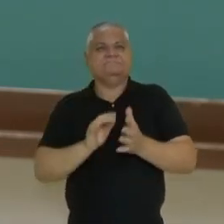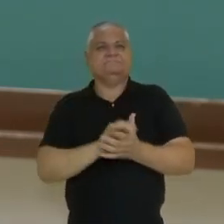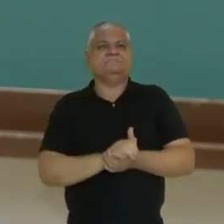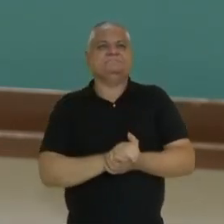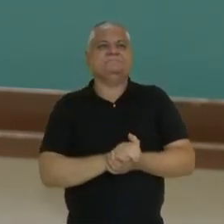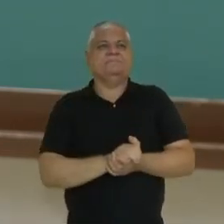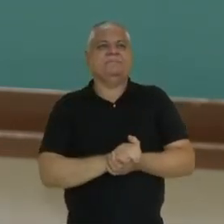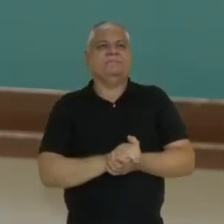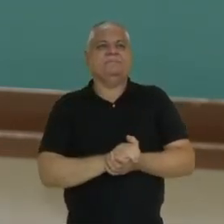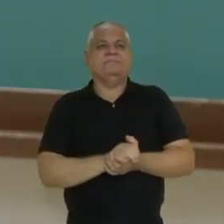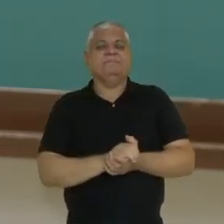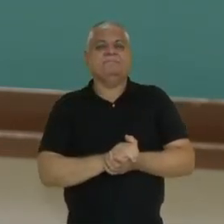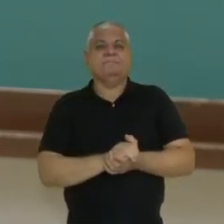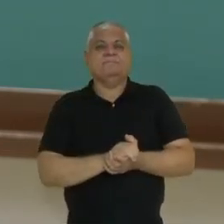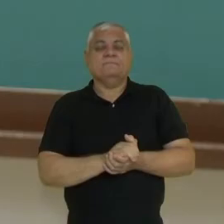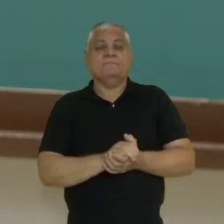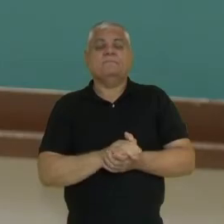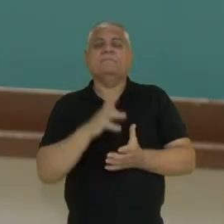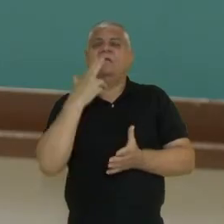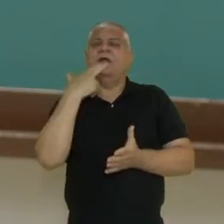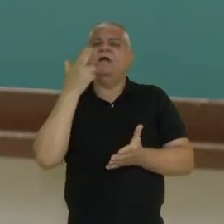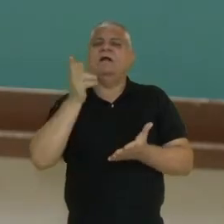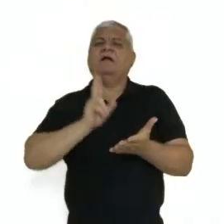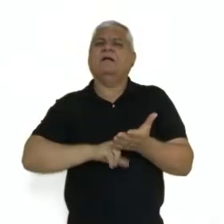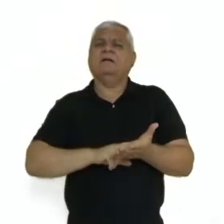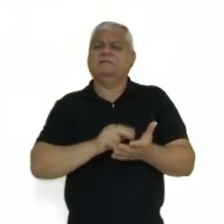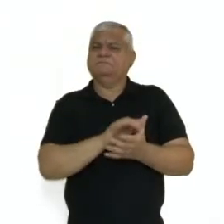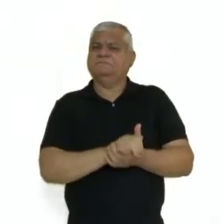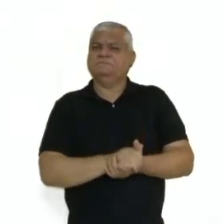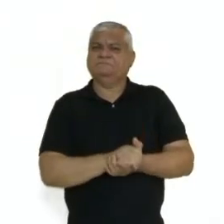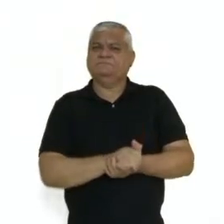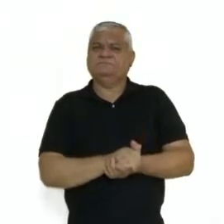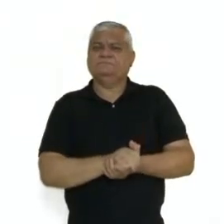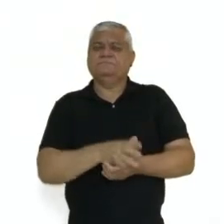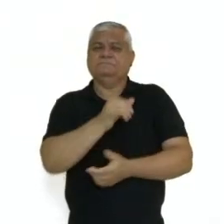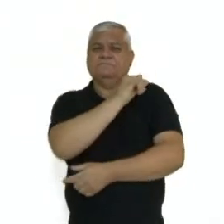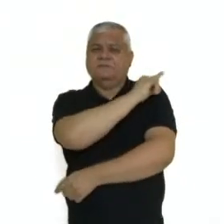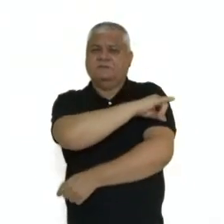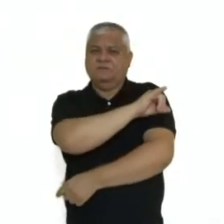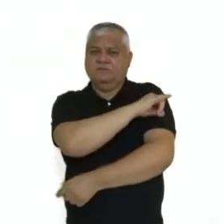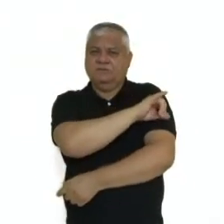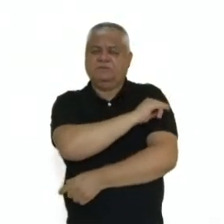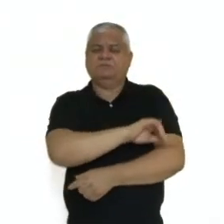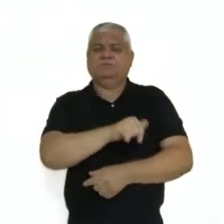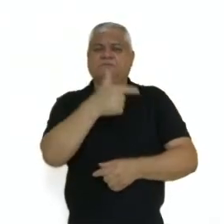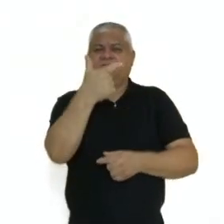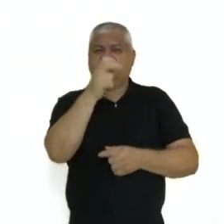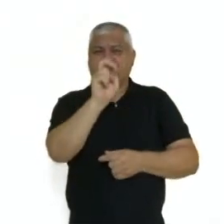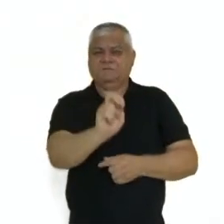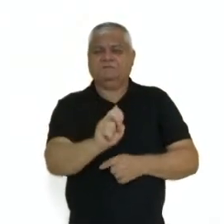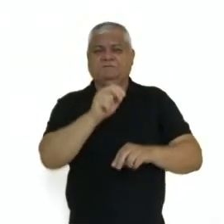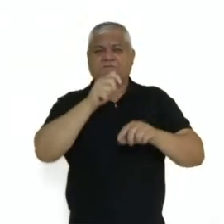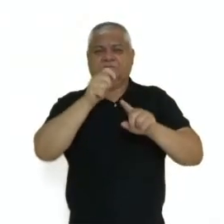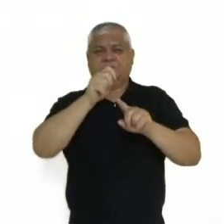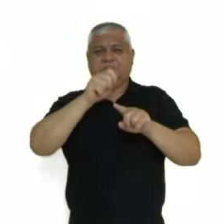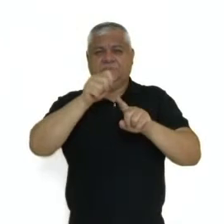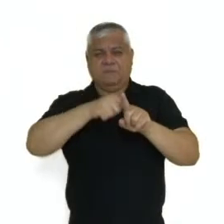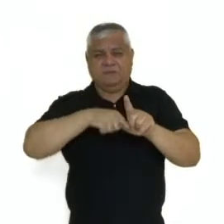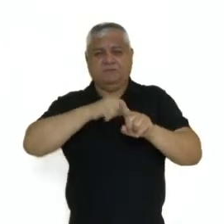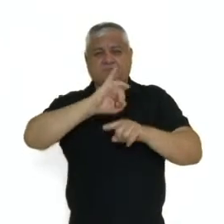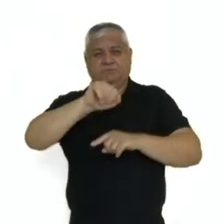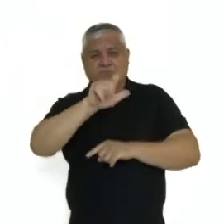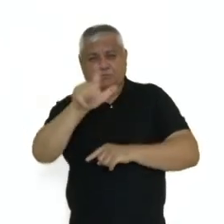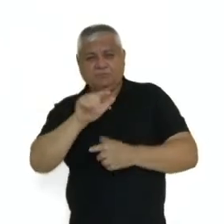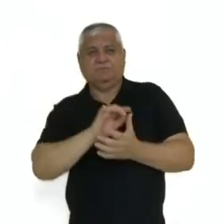abaixo. A carta, então. Rio, 25 de julho de 1975.